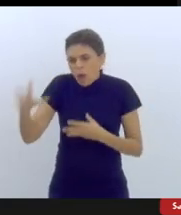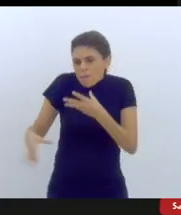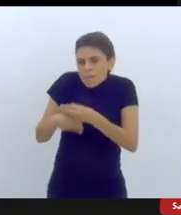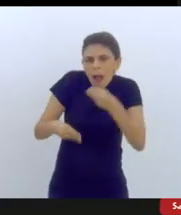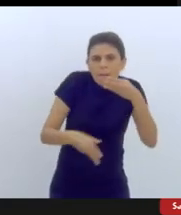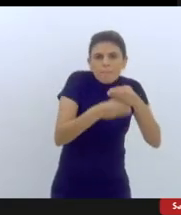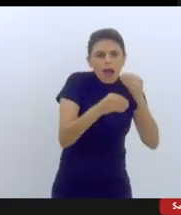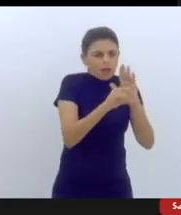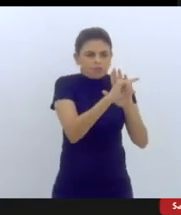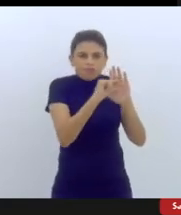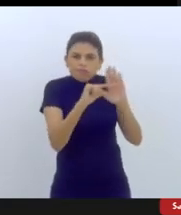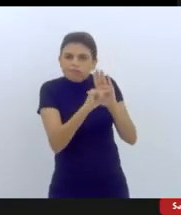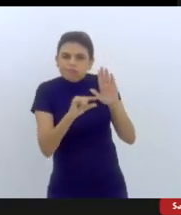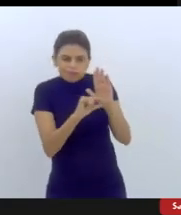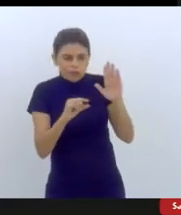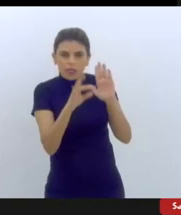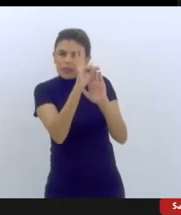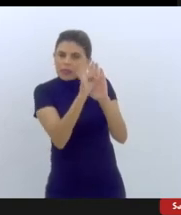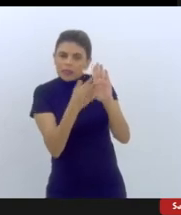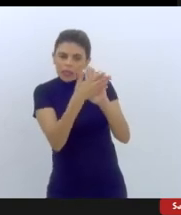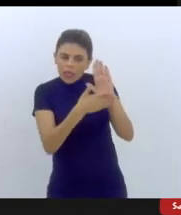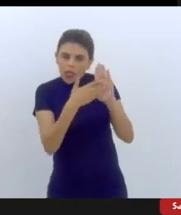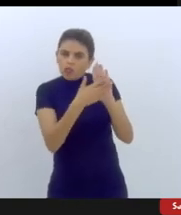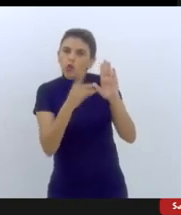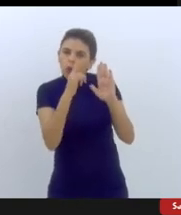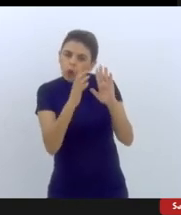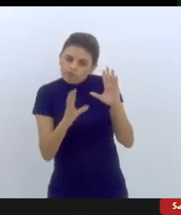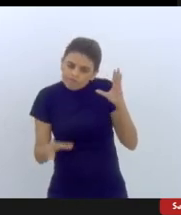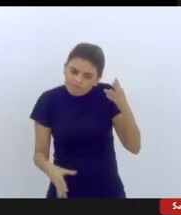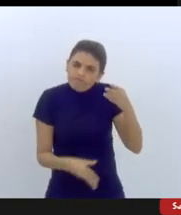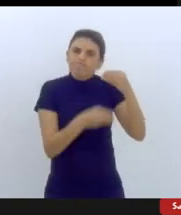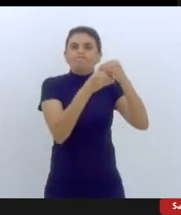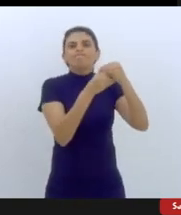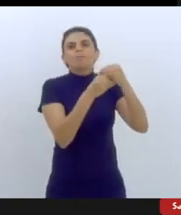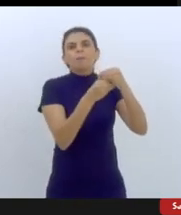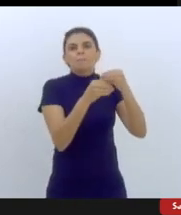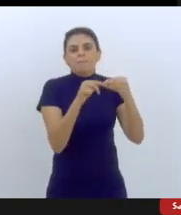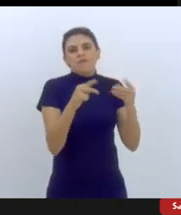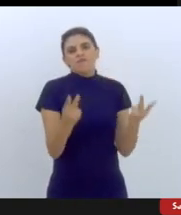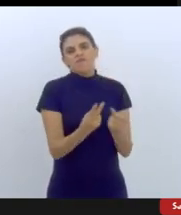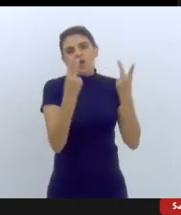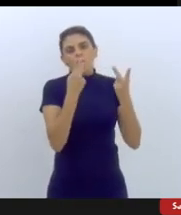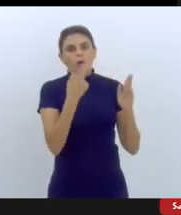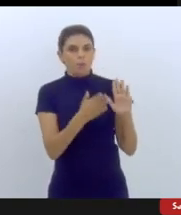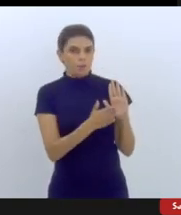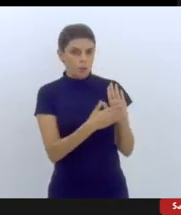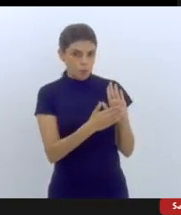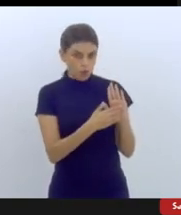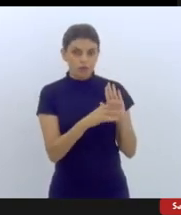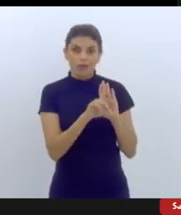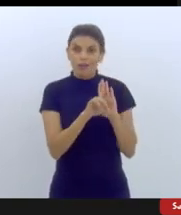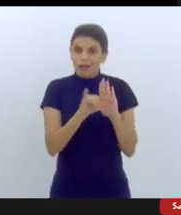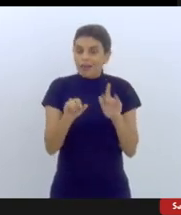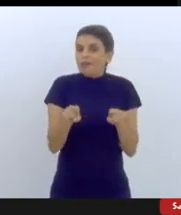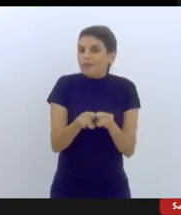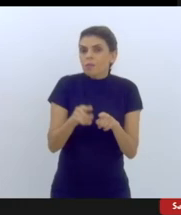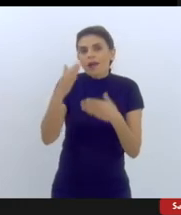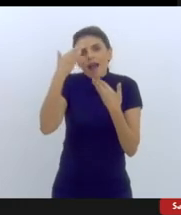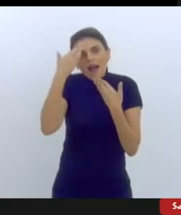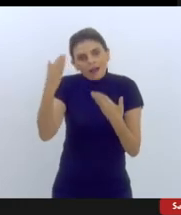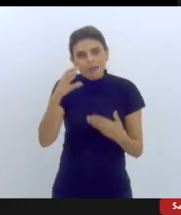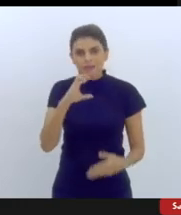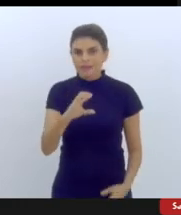contribuíram e somaram para que pudesse enriquecer mais essa proposta, e agradecer à